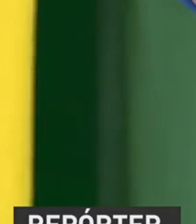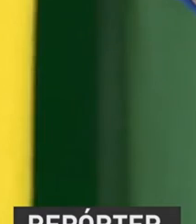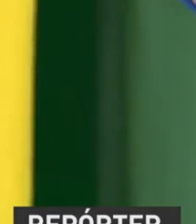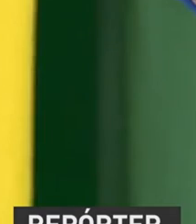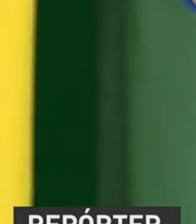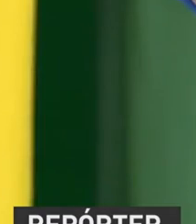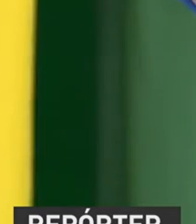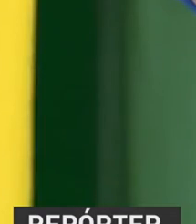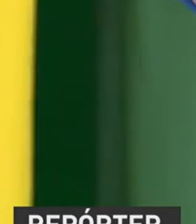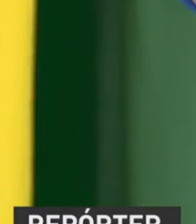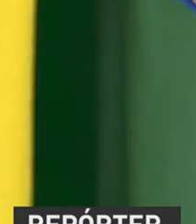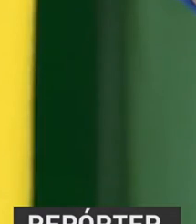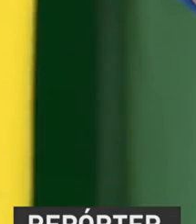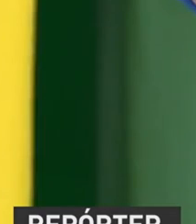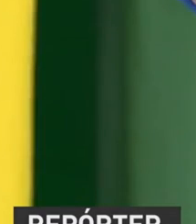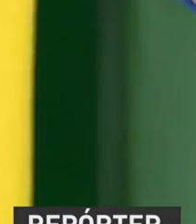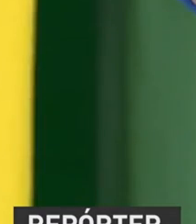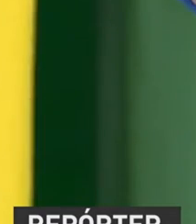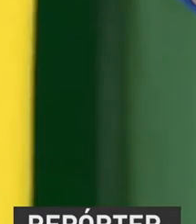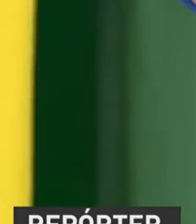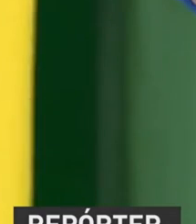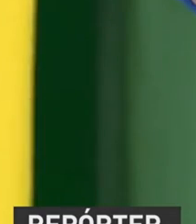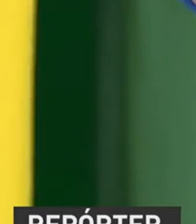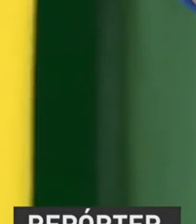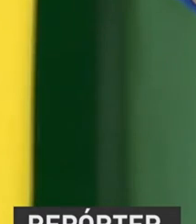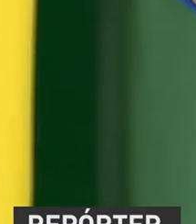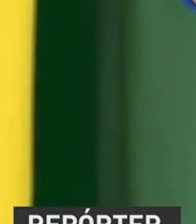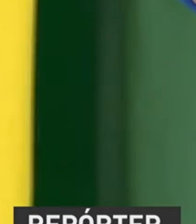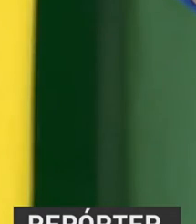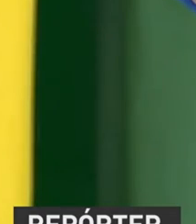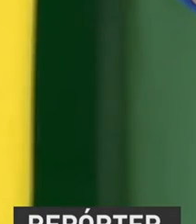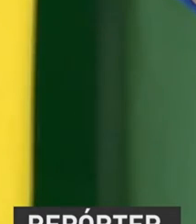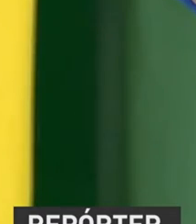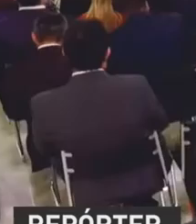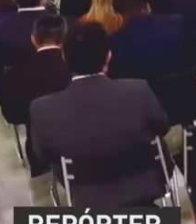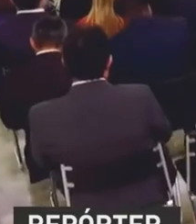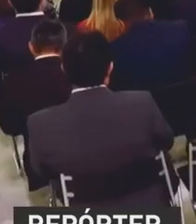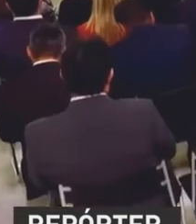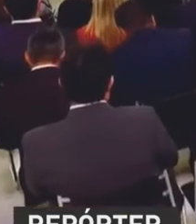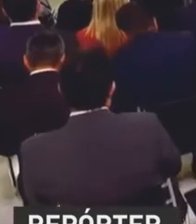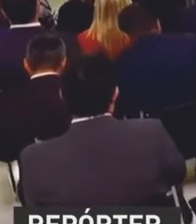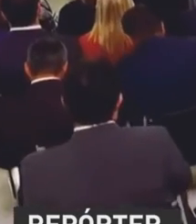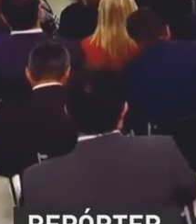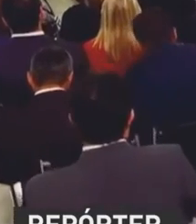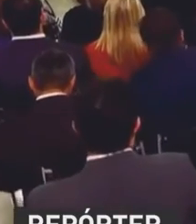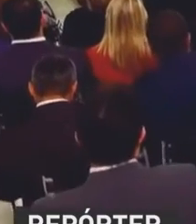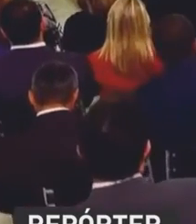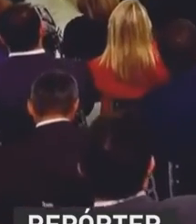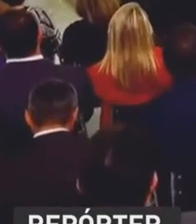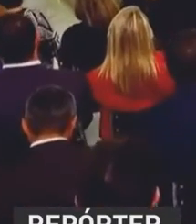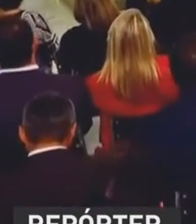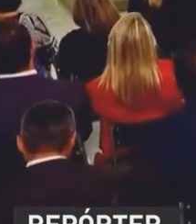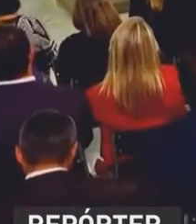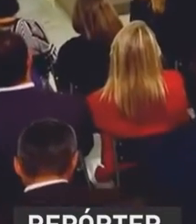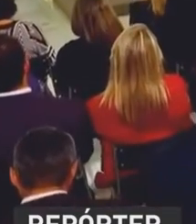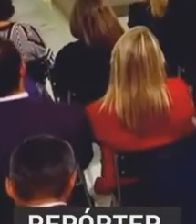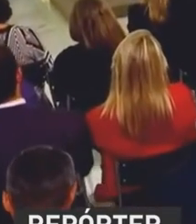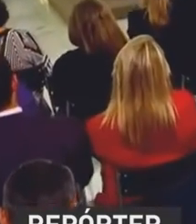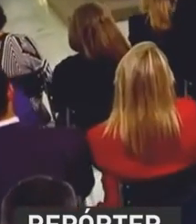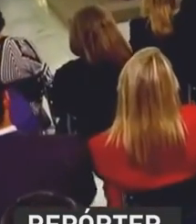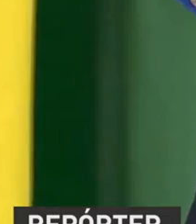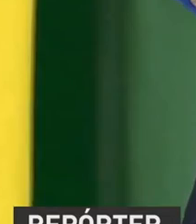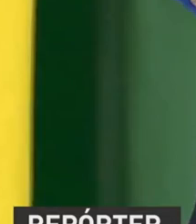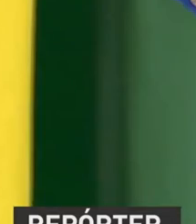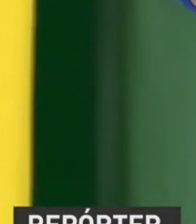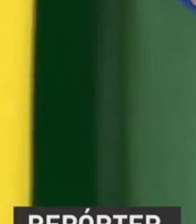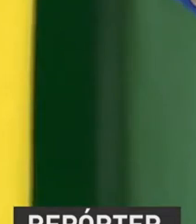saque do Fundo de Garantia por Tempo de Serviço não só injetaria recursos na economia, como traria,